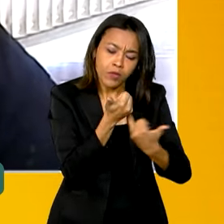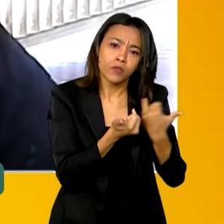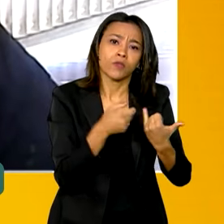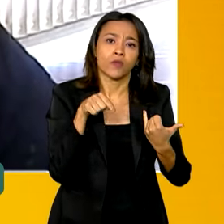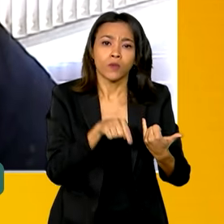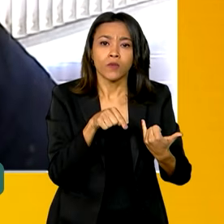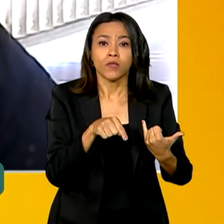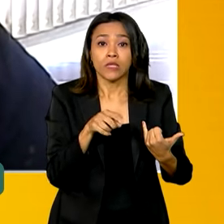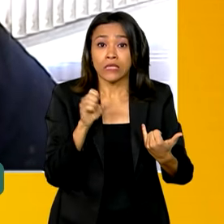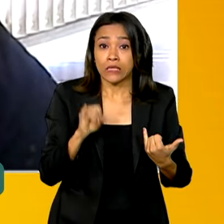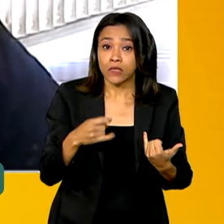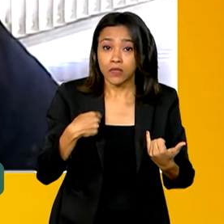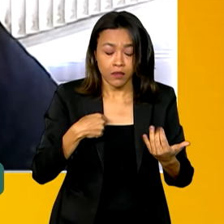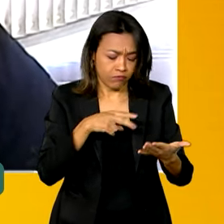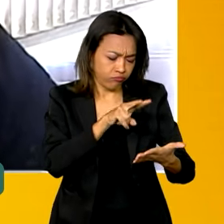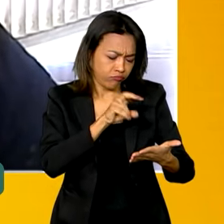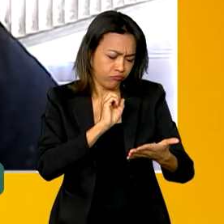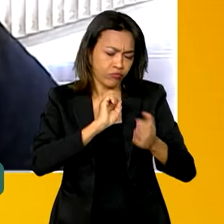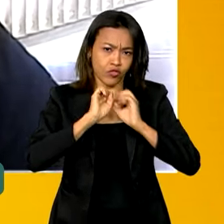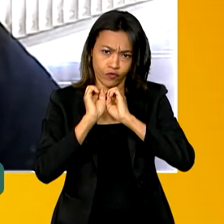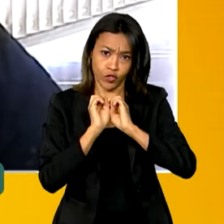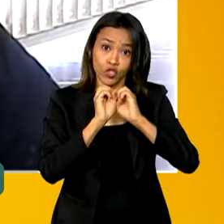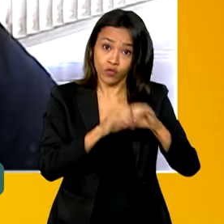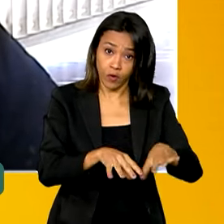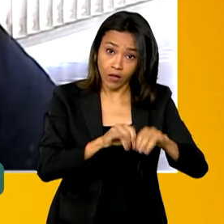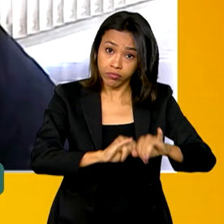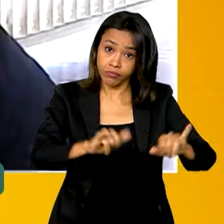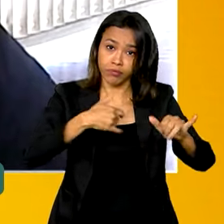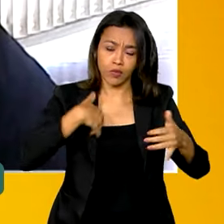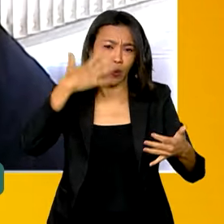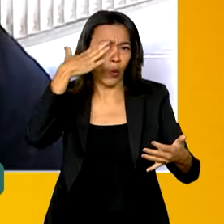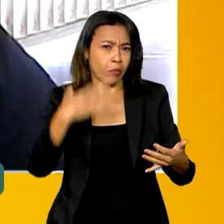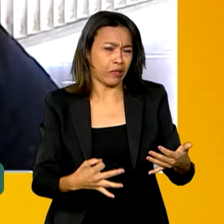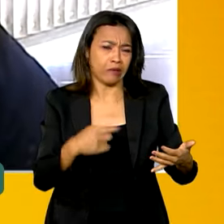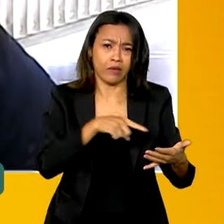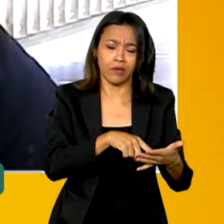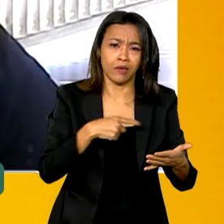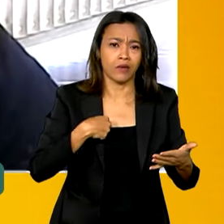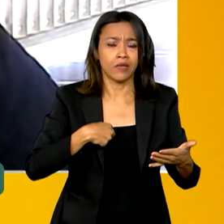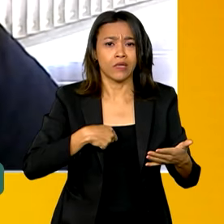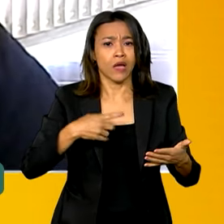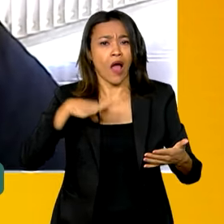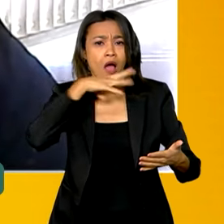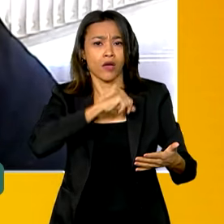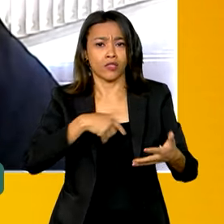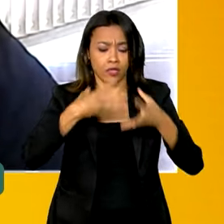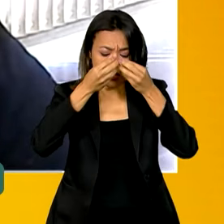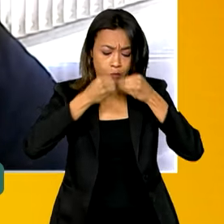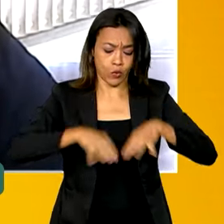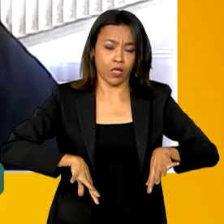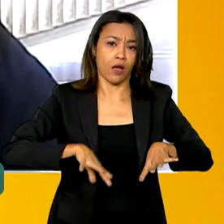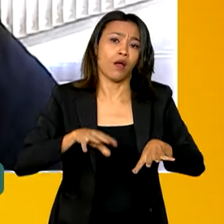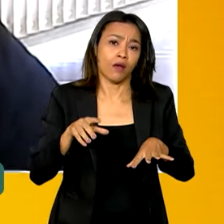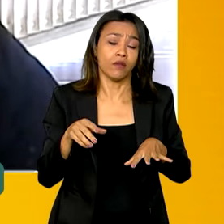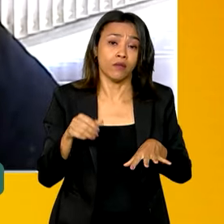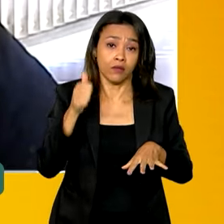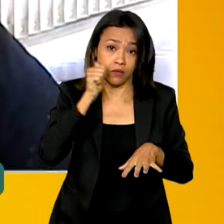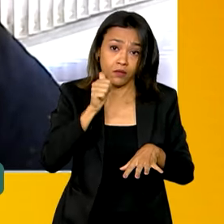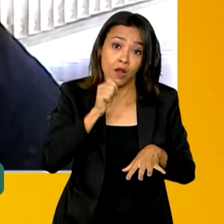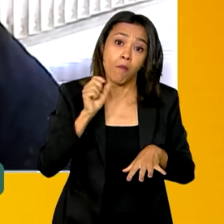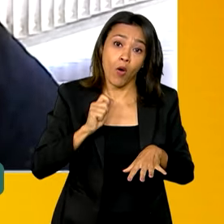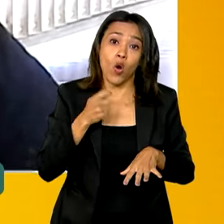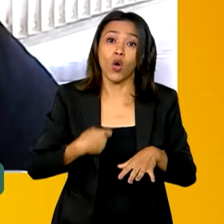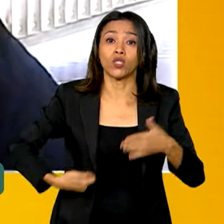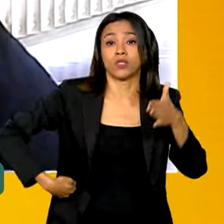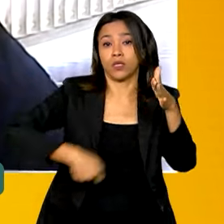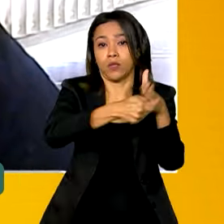divulgados, se ele não conseguir entender, se ele achar que está sendo prejudicada ou ela está sendo prejudicada, ela pode fazer a